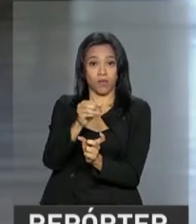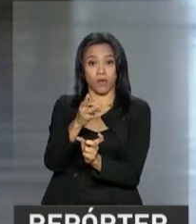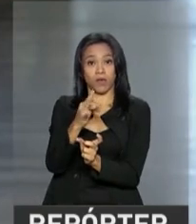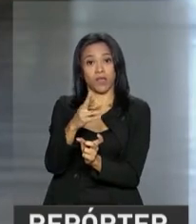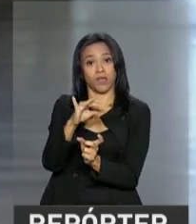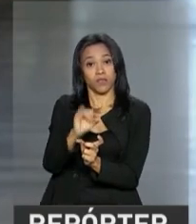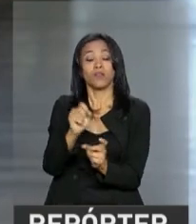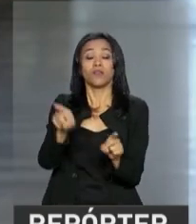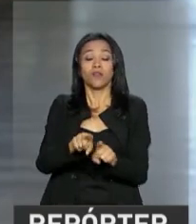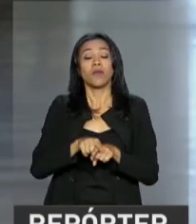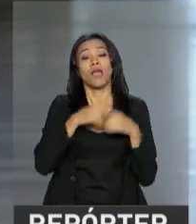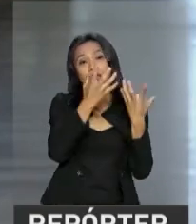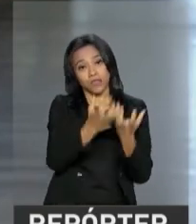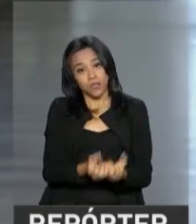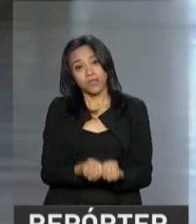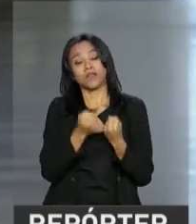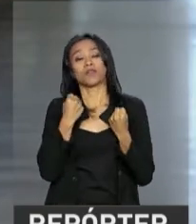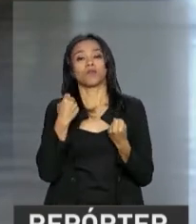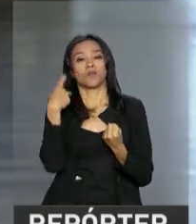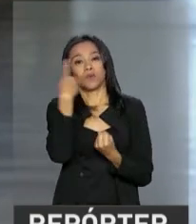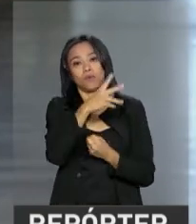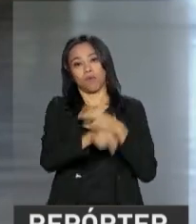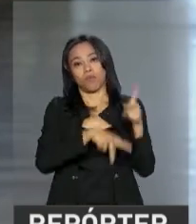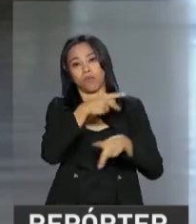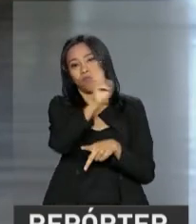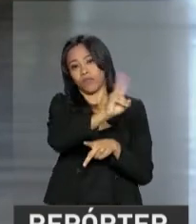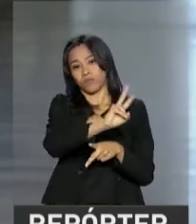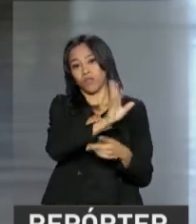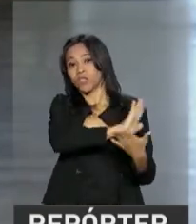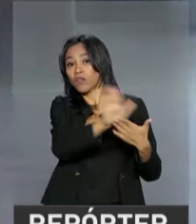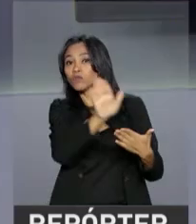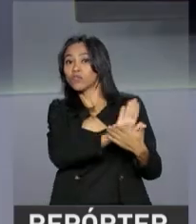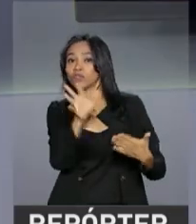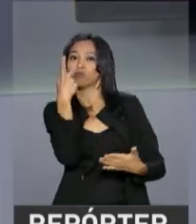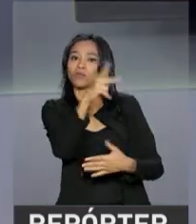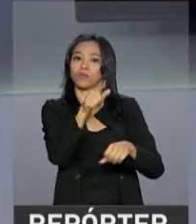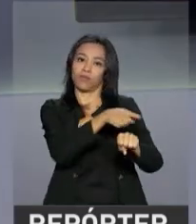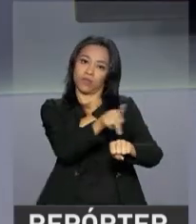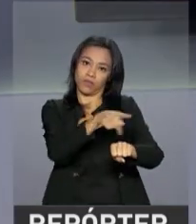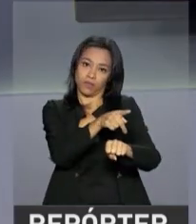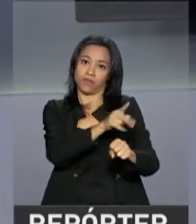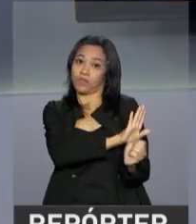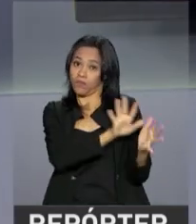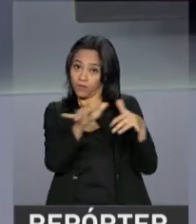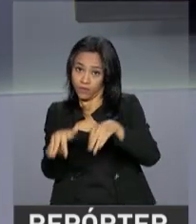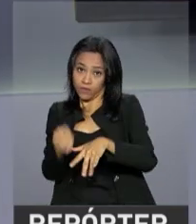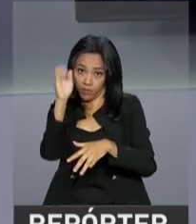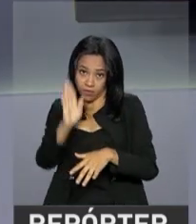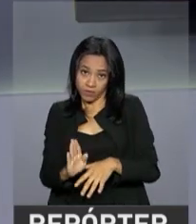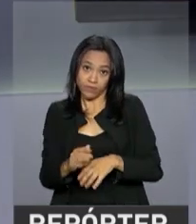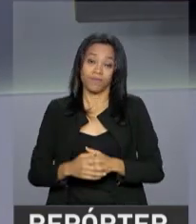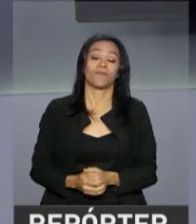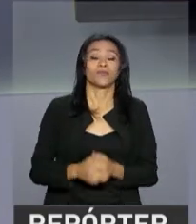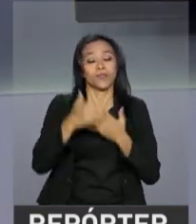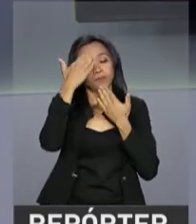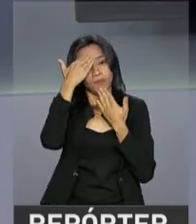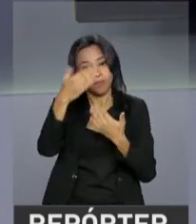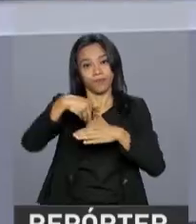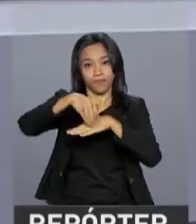Brasil fugindo da crise humanitária. Thaísa? Obrigada, Luana, pelas suas